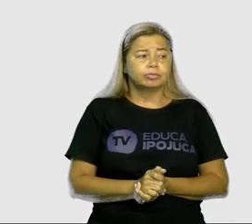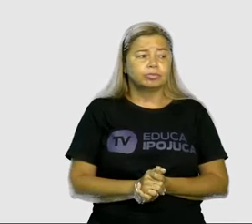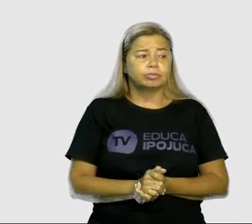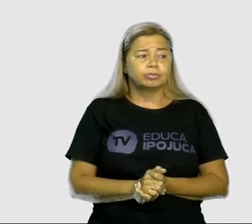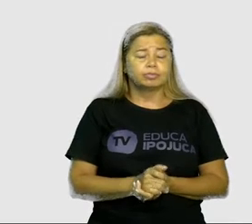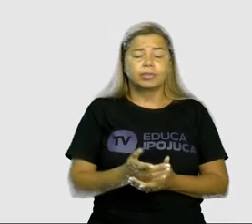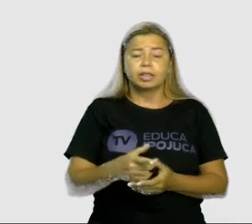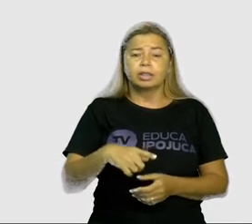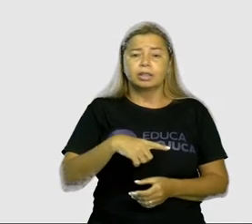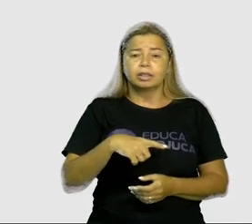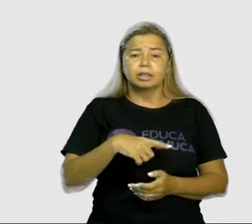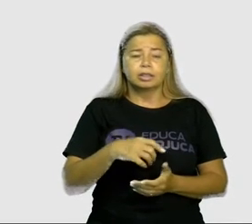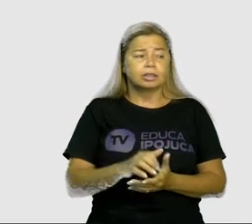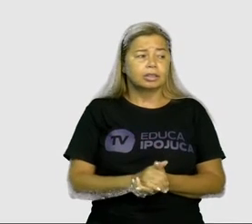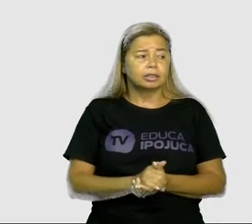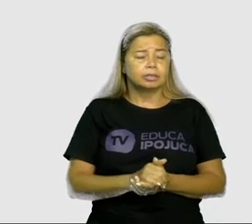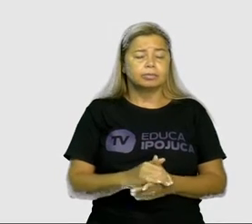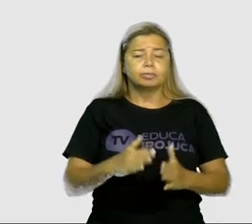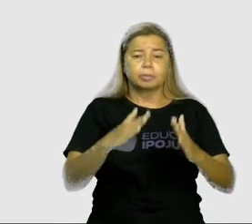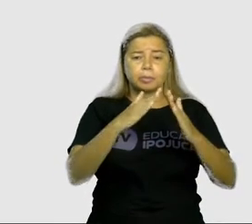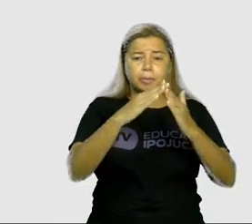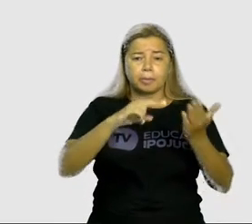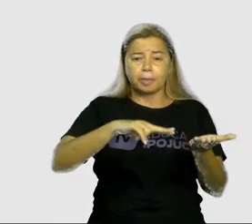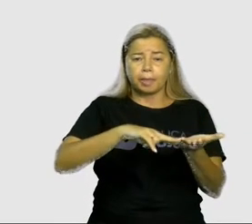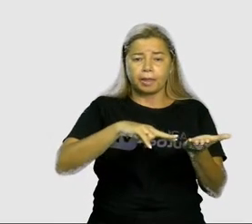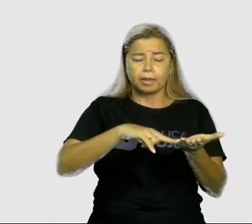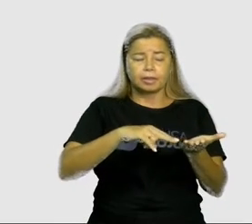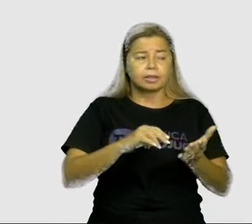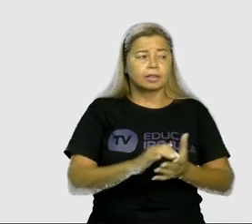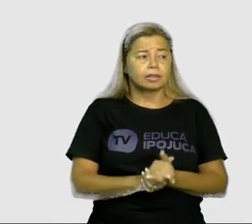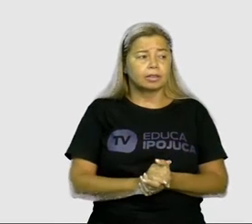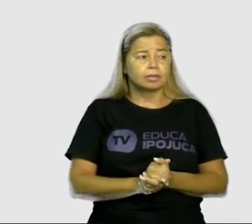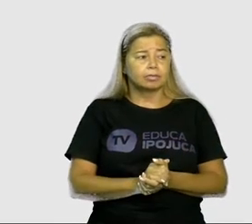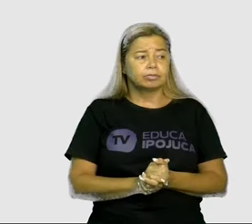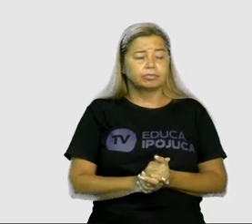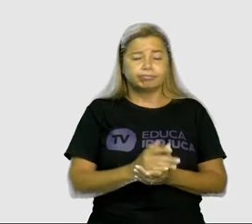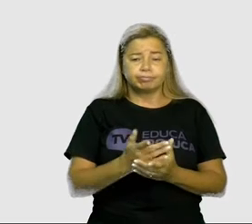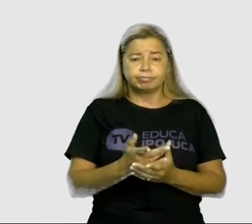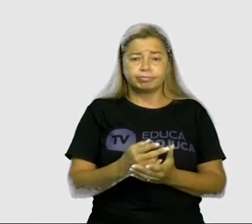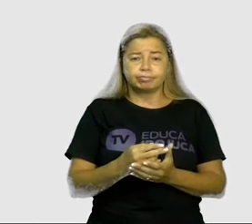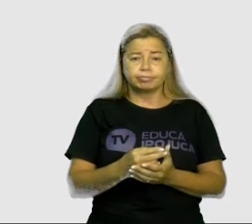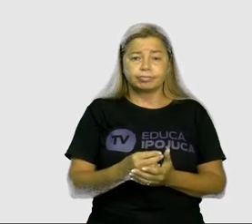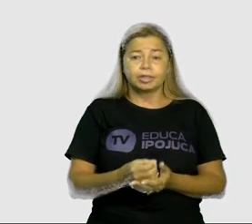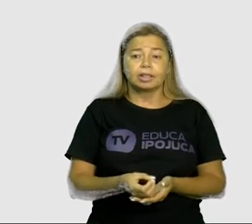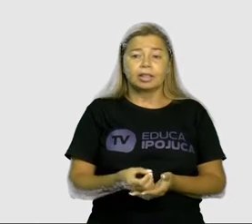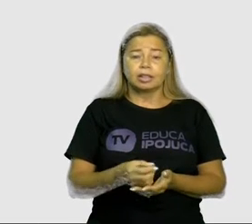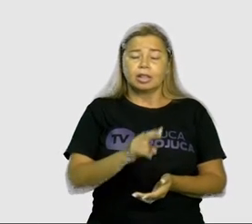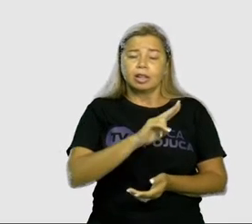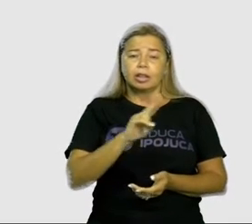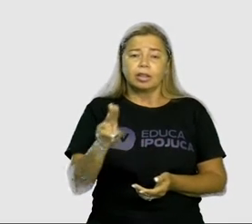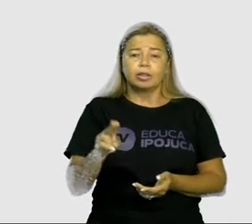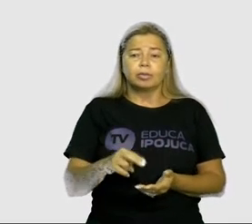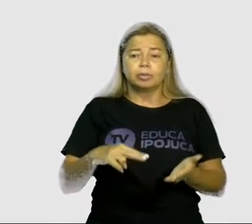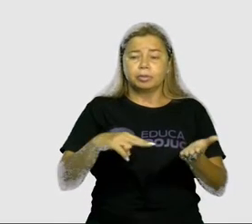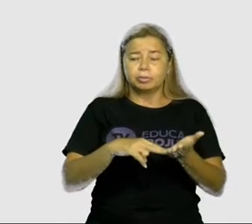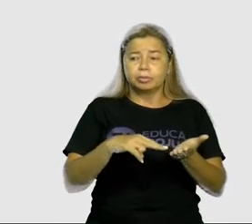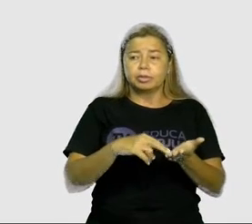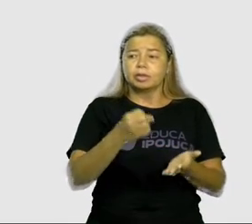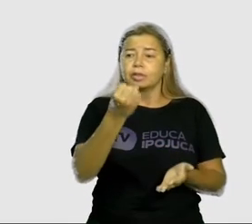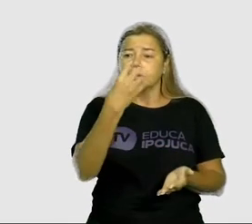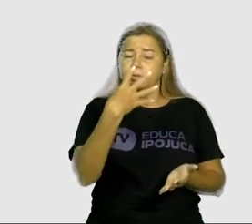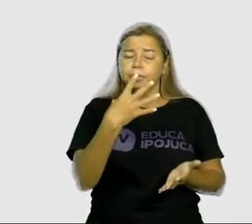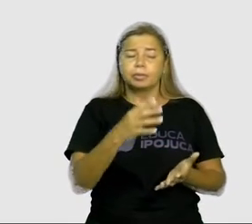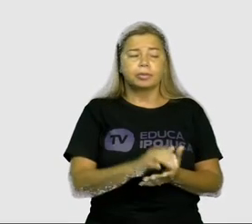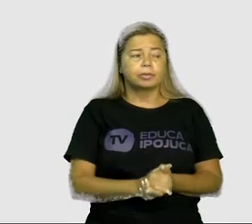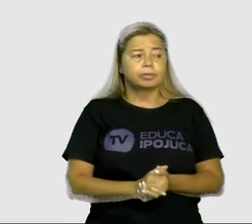não temos aí app sabia né estaria tá boa então temos